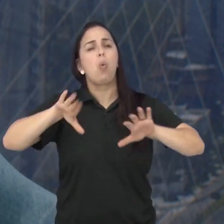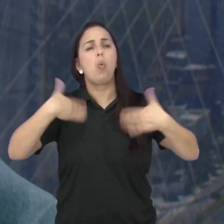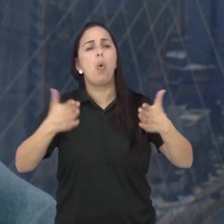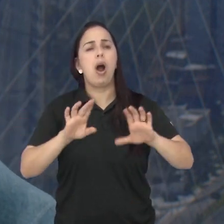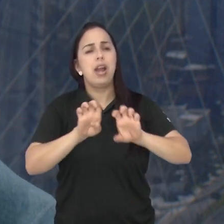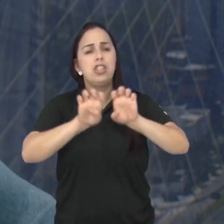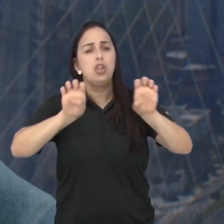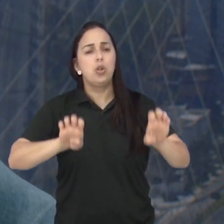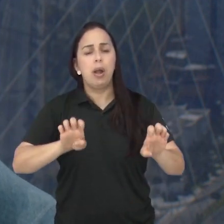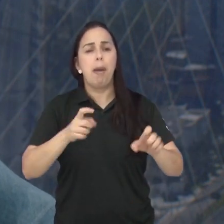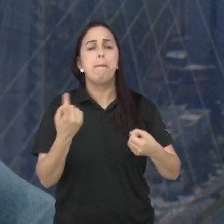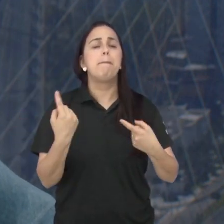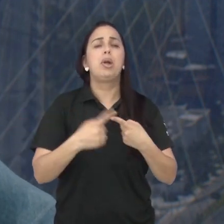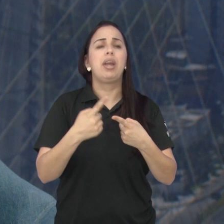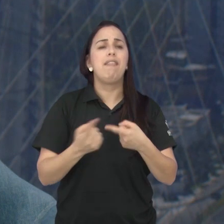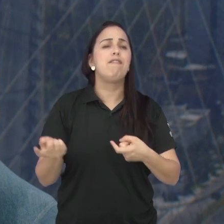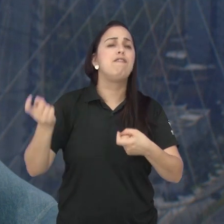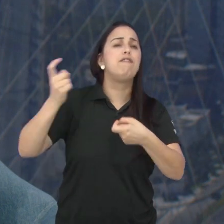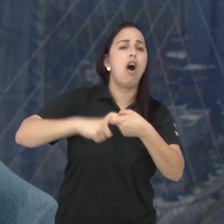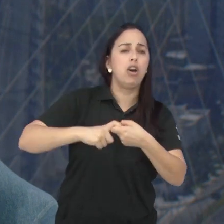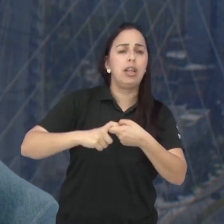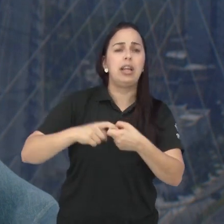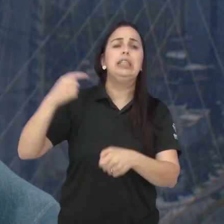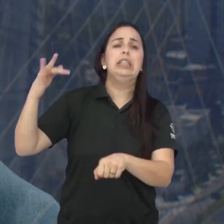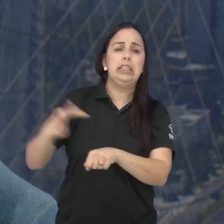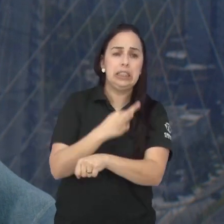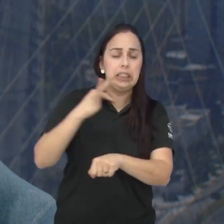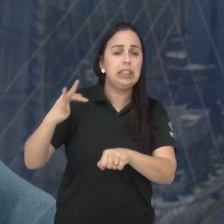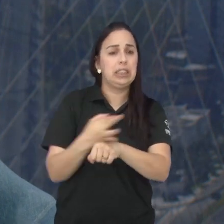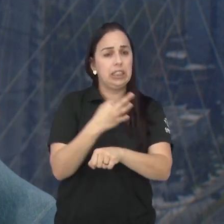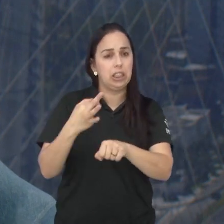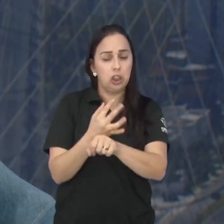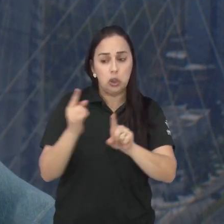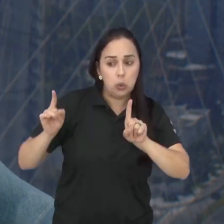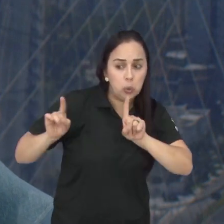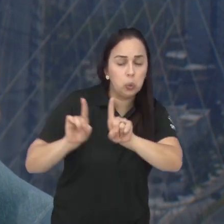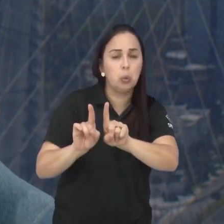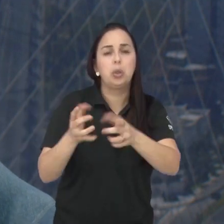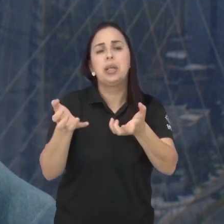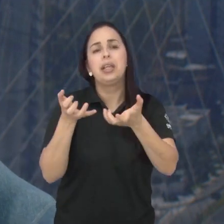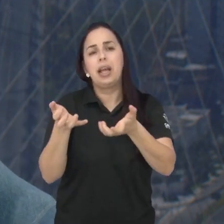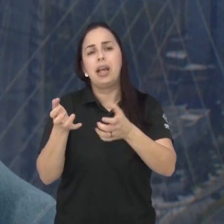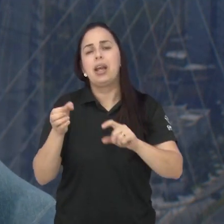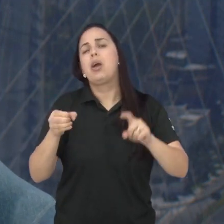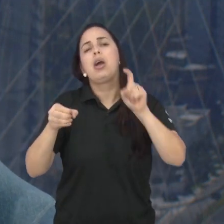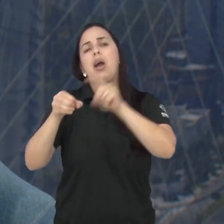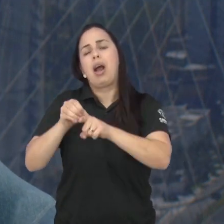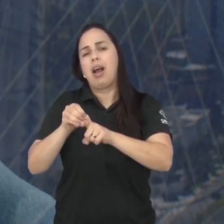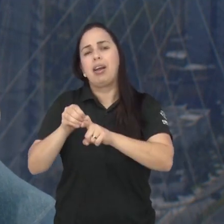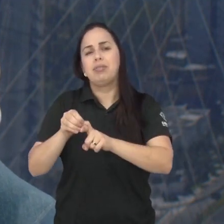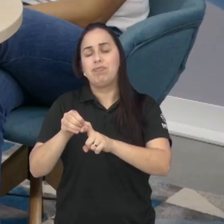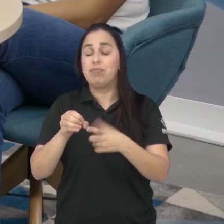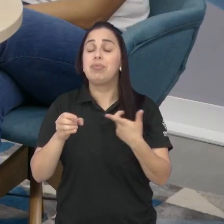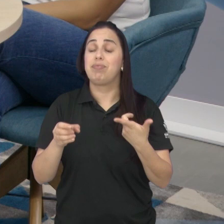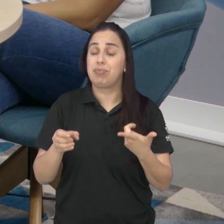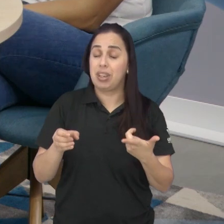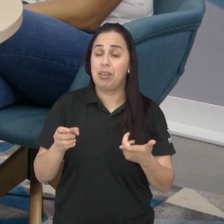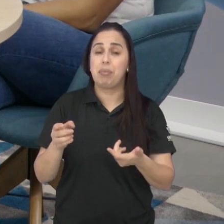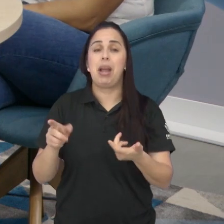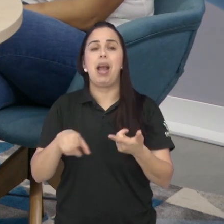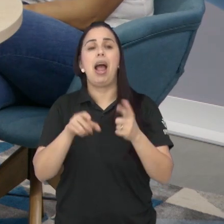mulher está, né? E por que ela persiste em continuar com aquela pessoa. Que dependência